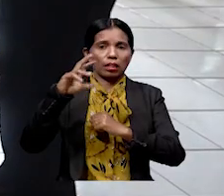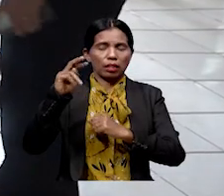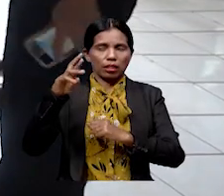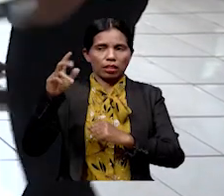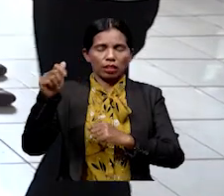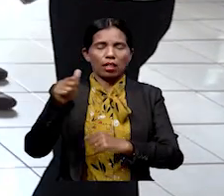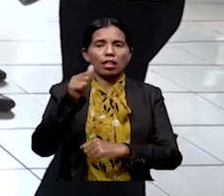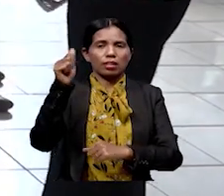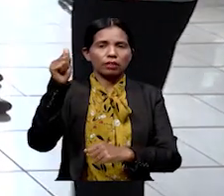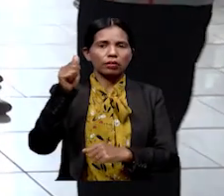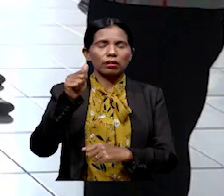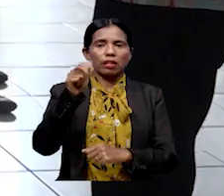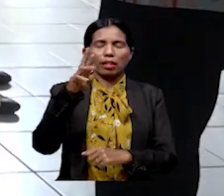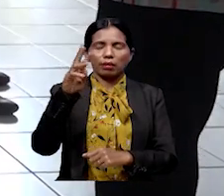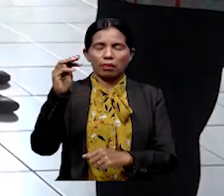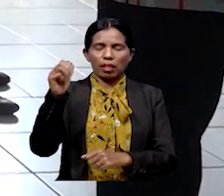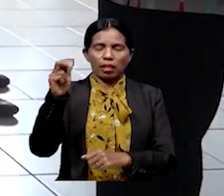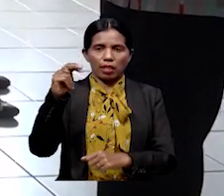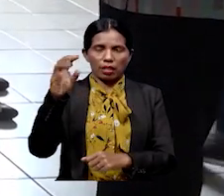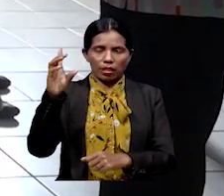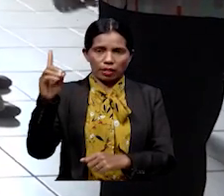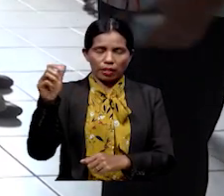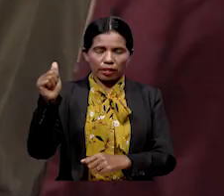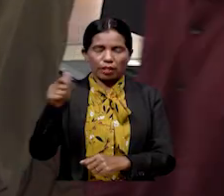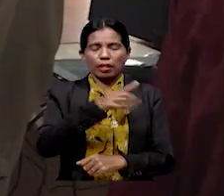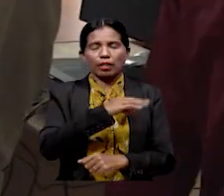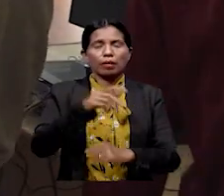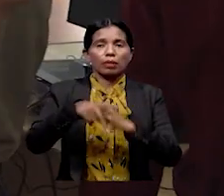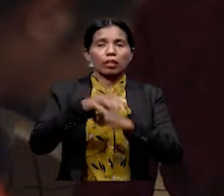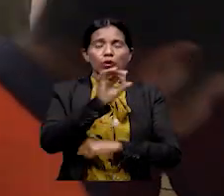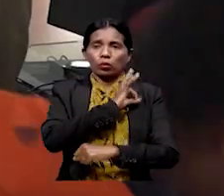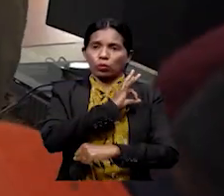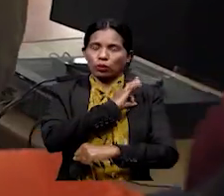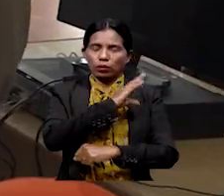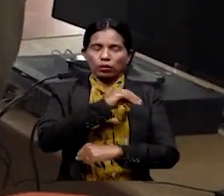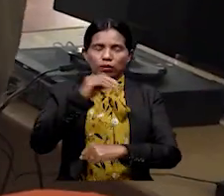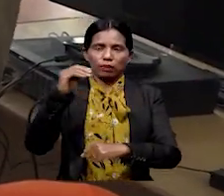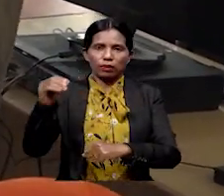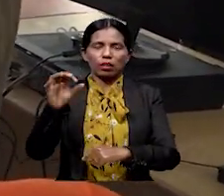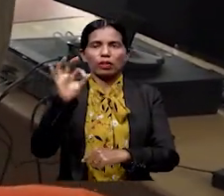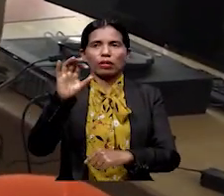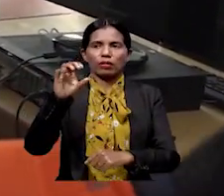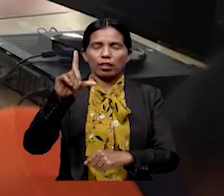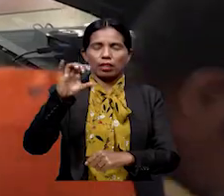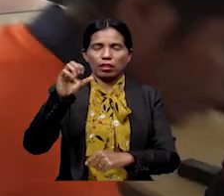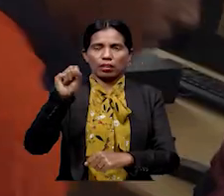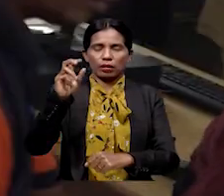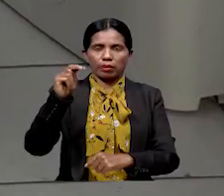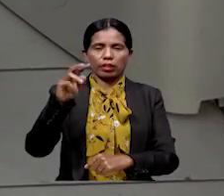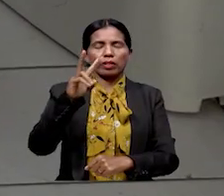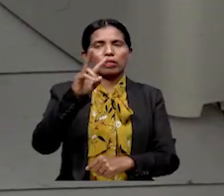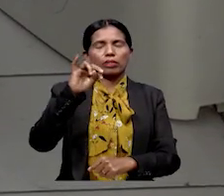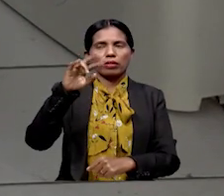Armanda Berta dos Santos husi partido Conto, no candidato independente Sira Hanesan Felisberto Arauzo Duarte, Virgílio